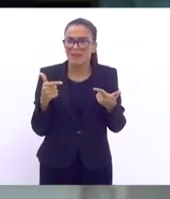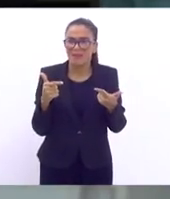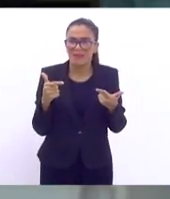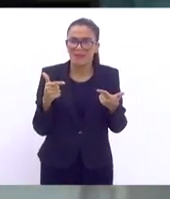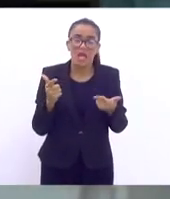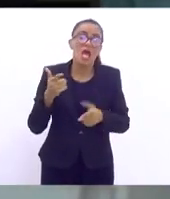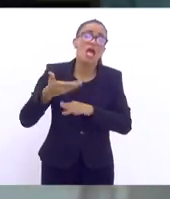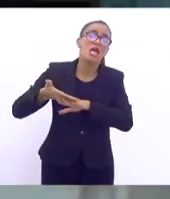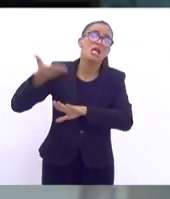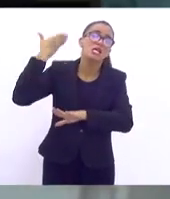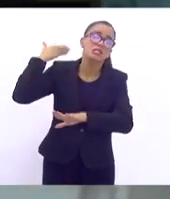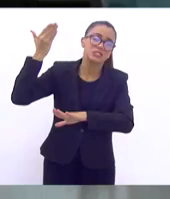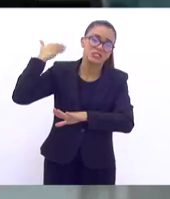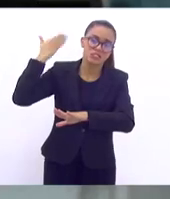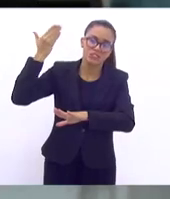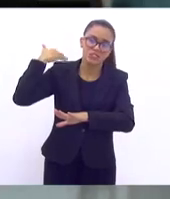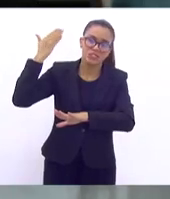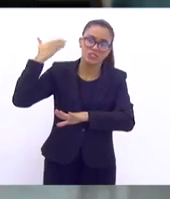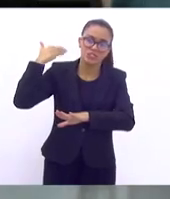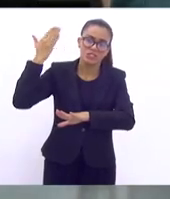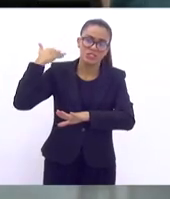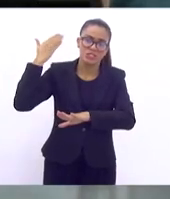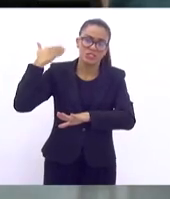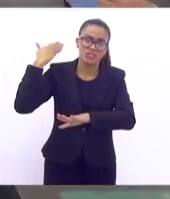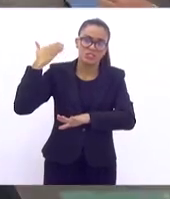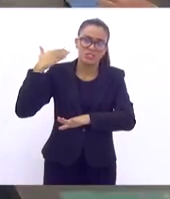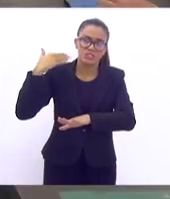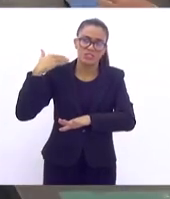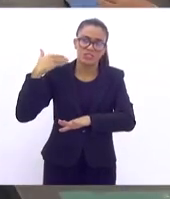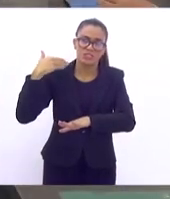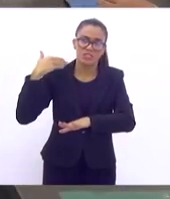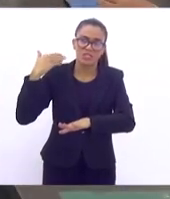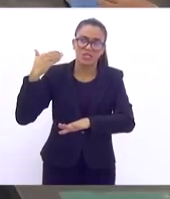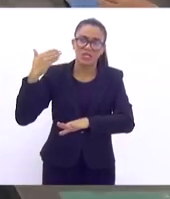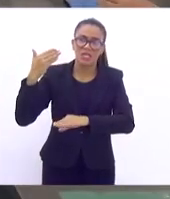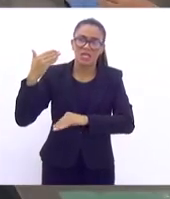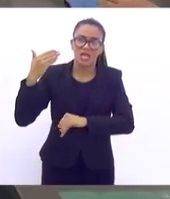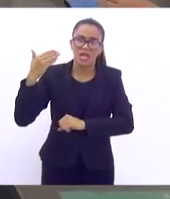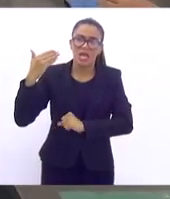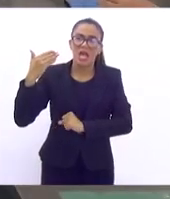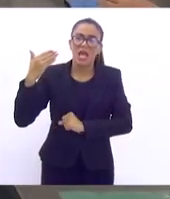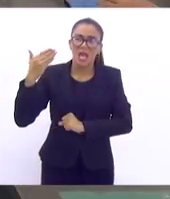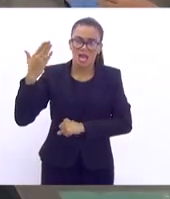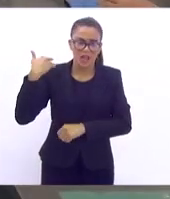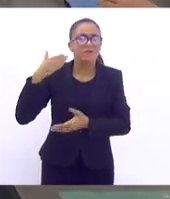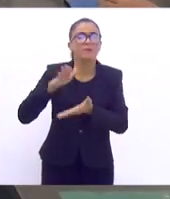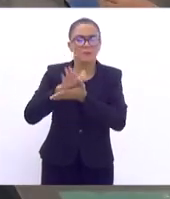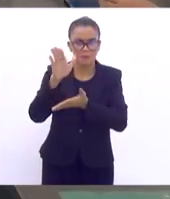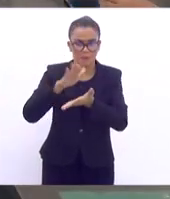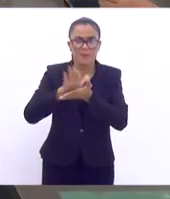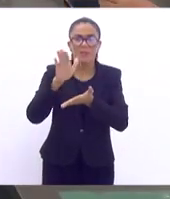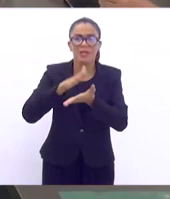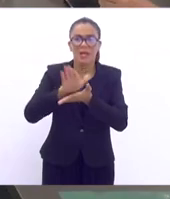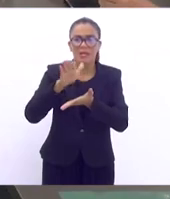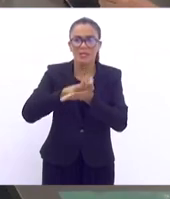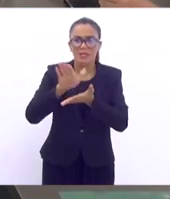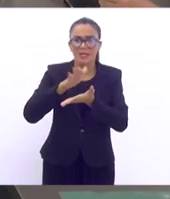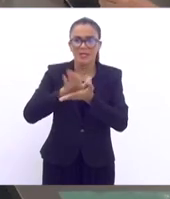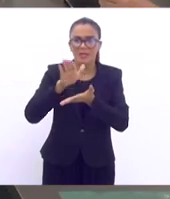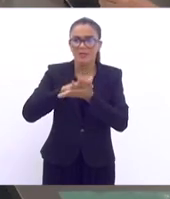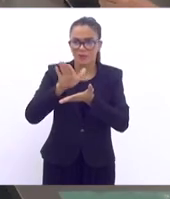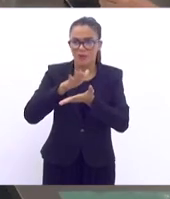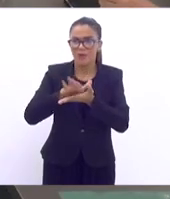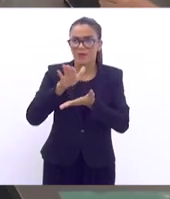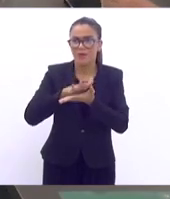existir não ela encerra não existe ela foi publicada ela foi publicada foi